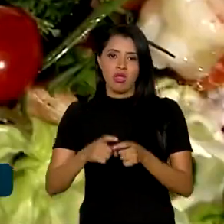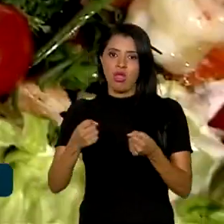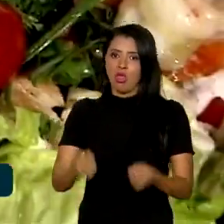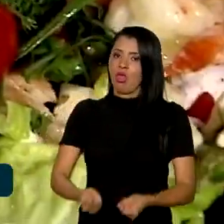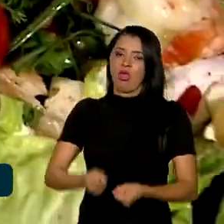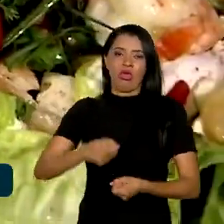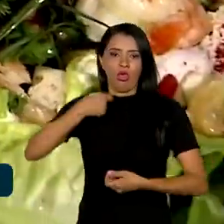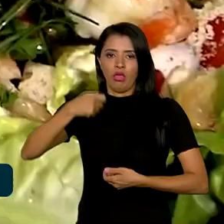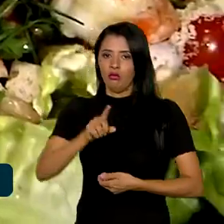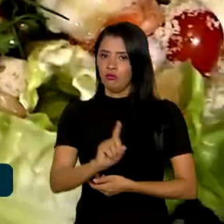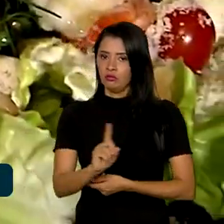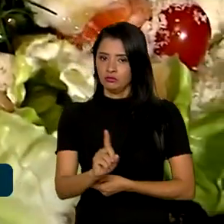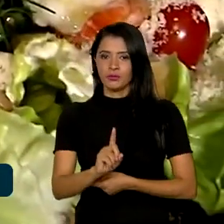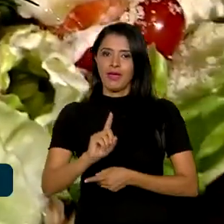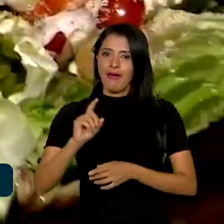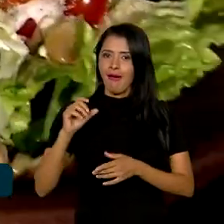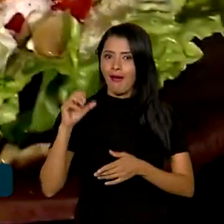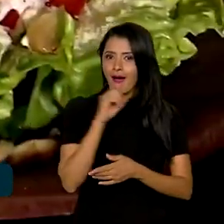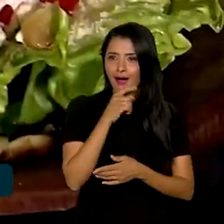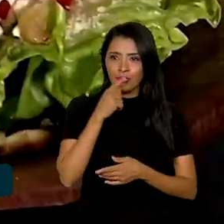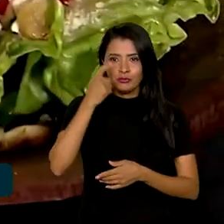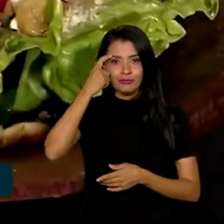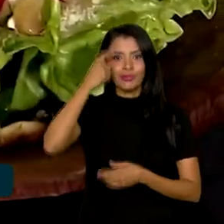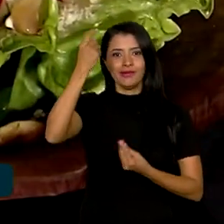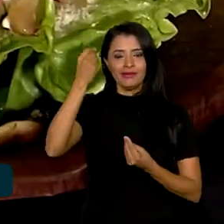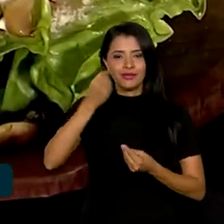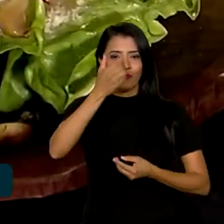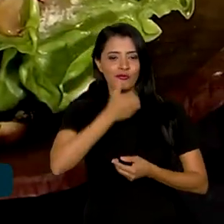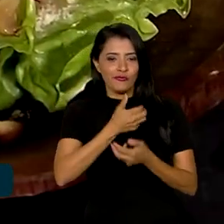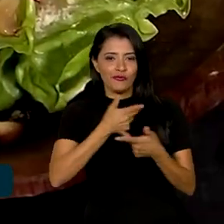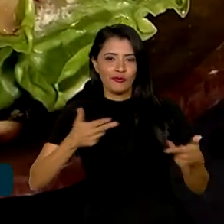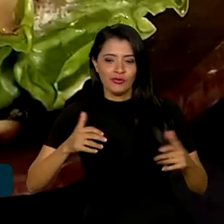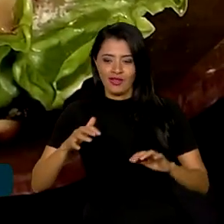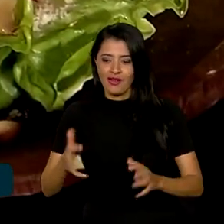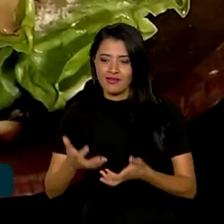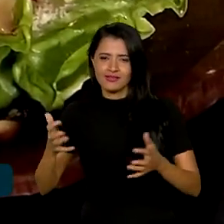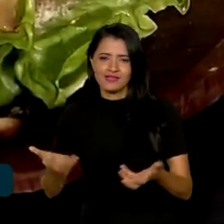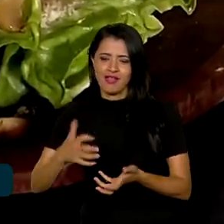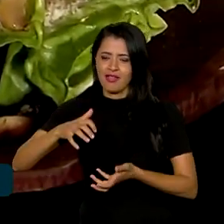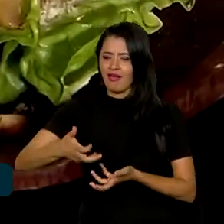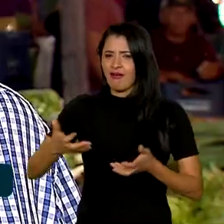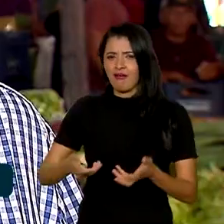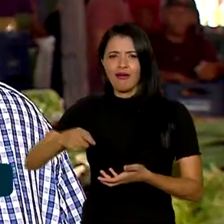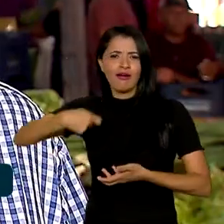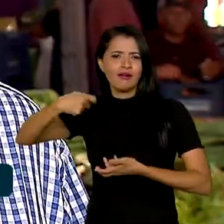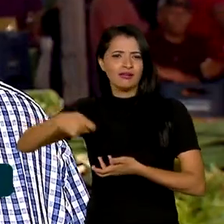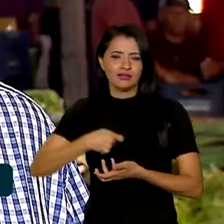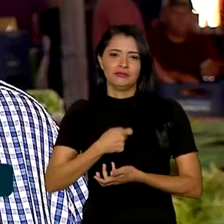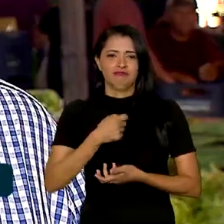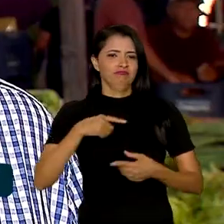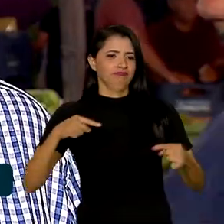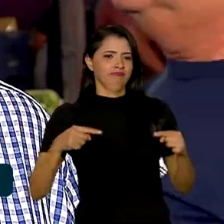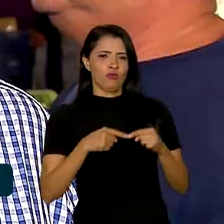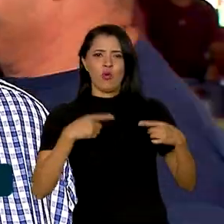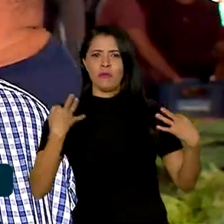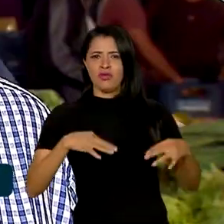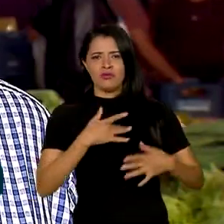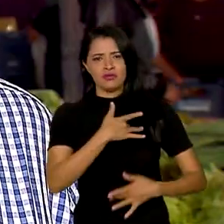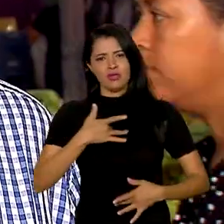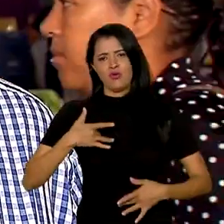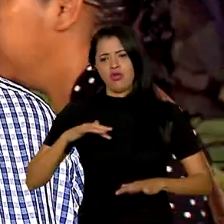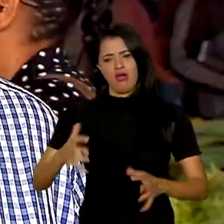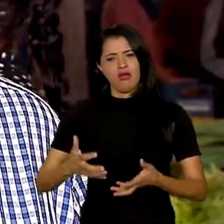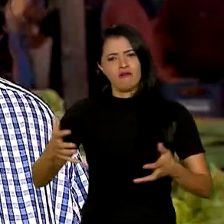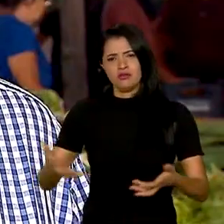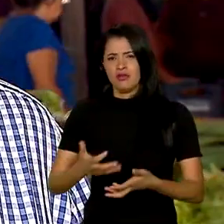pesadas. E aí, logo vem à mente frutas e saladas, né mesmo? Cai muito bem, é saudável, né? A salada,